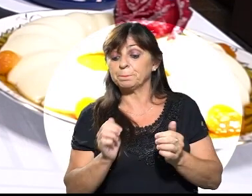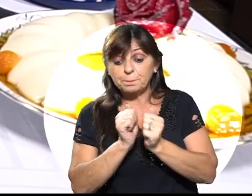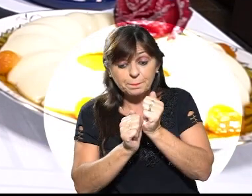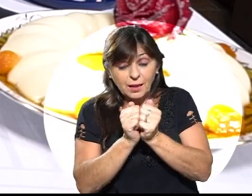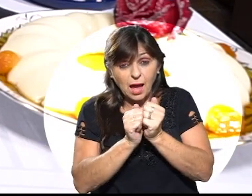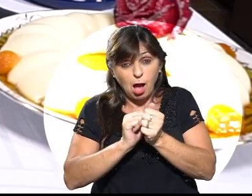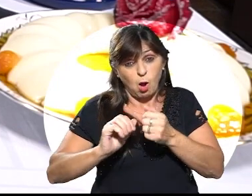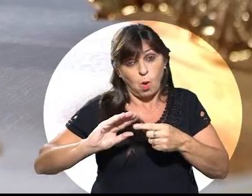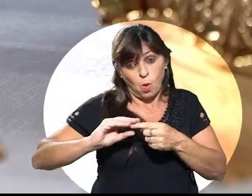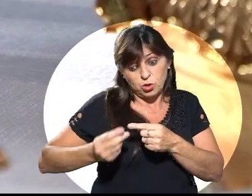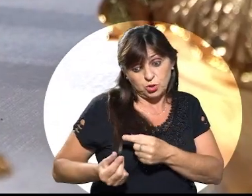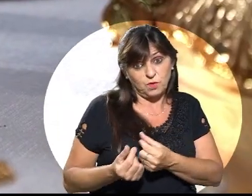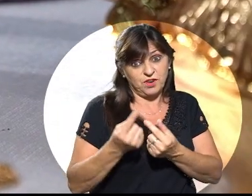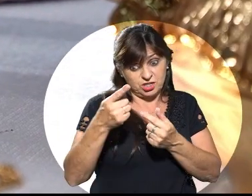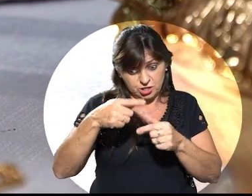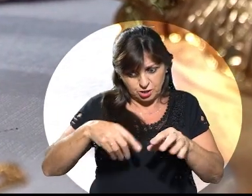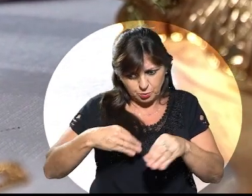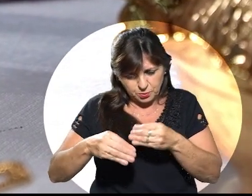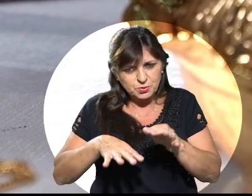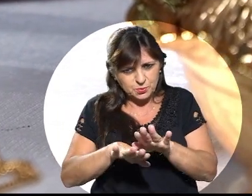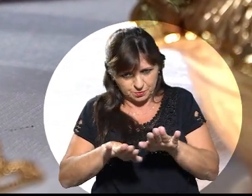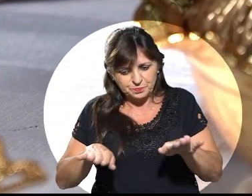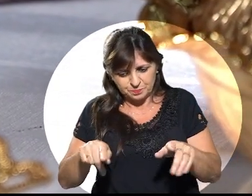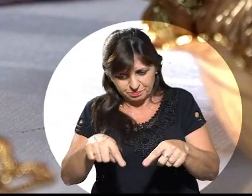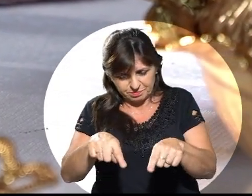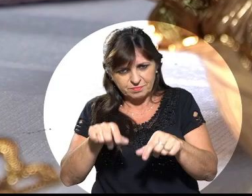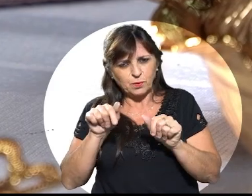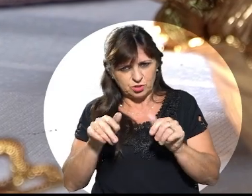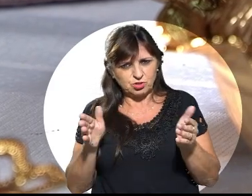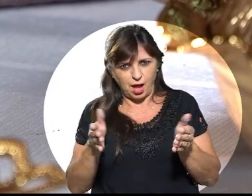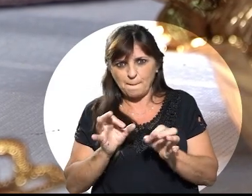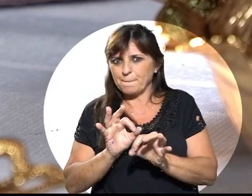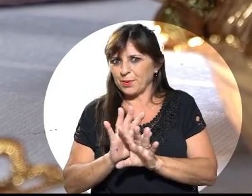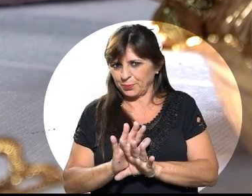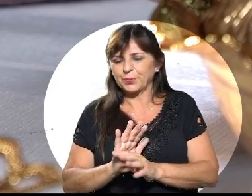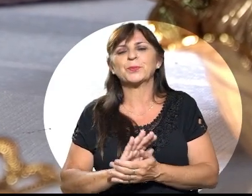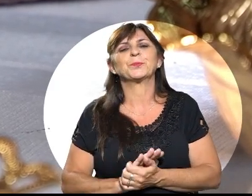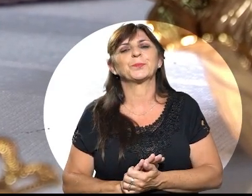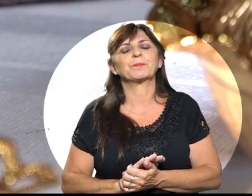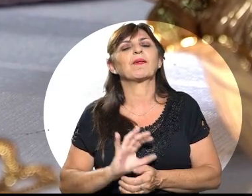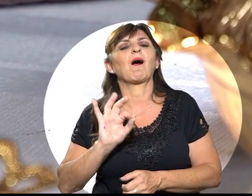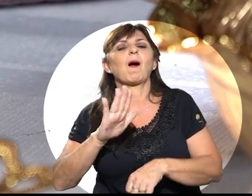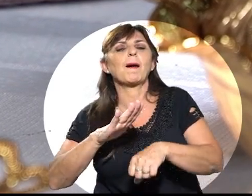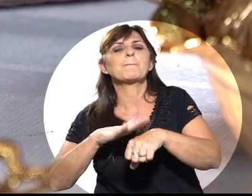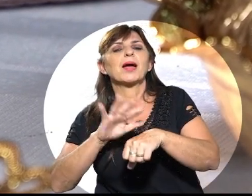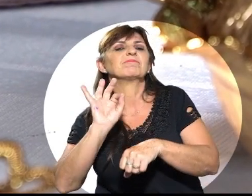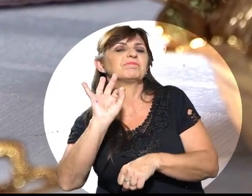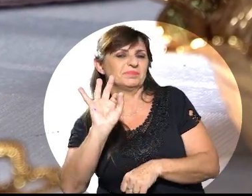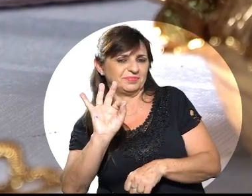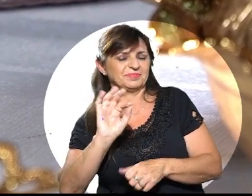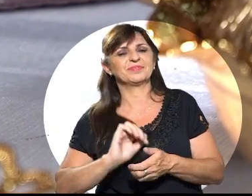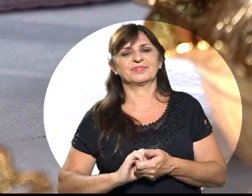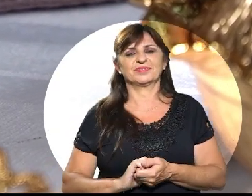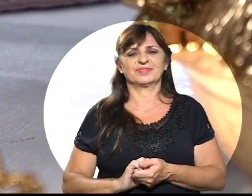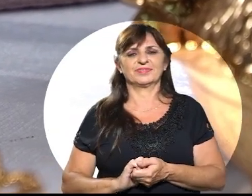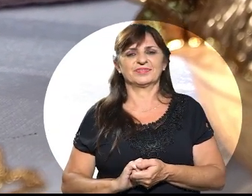tabule. Ah, que é uma salada. Que é uma salada árabe. Então, ele tem alface,